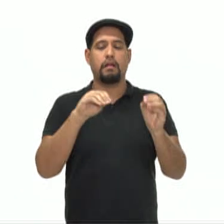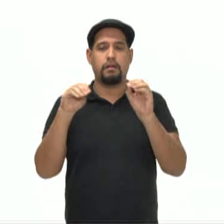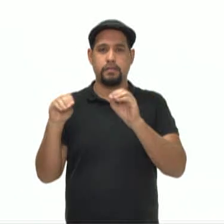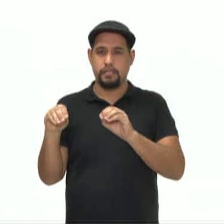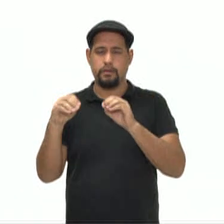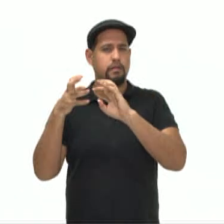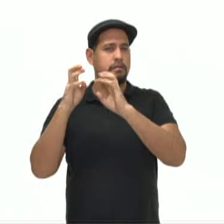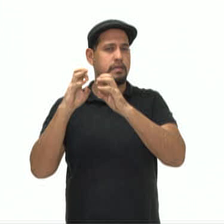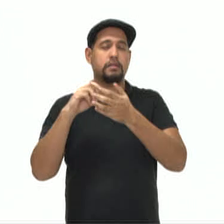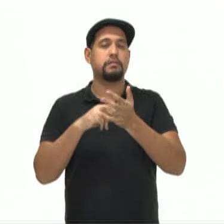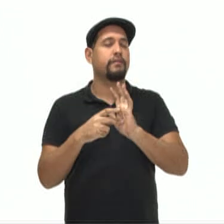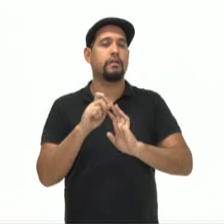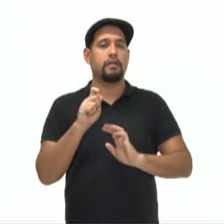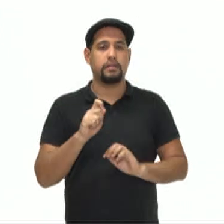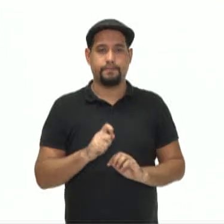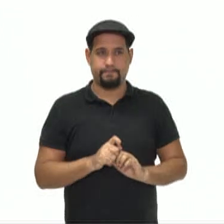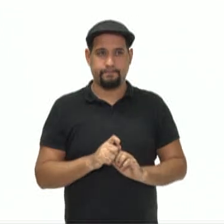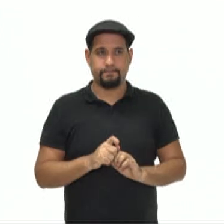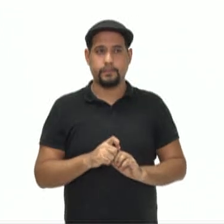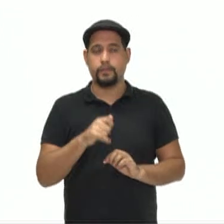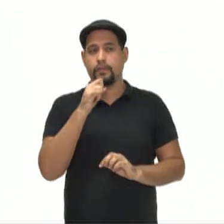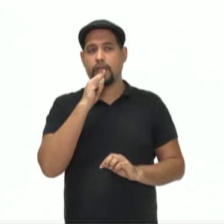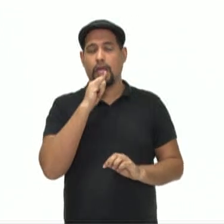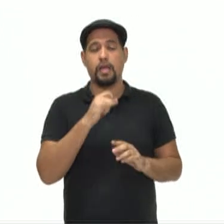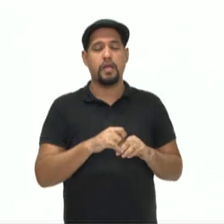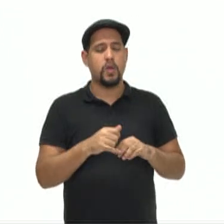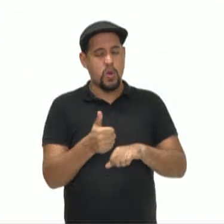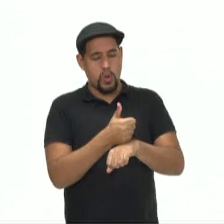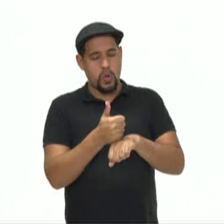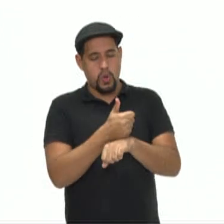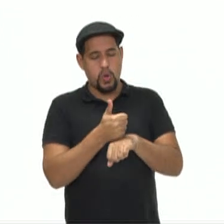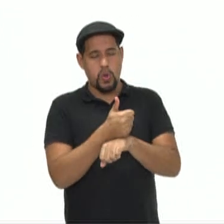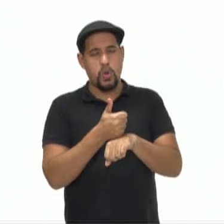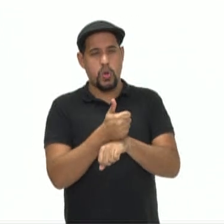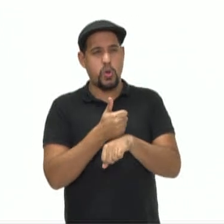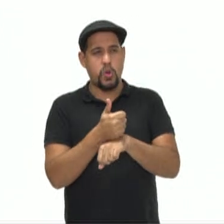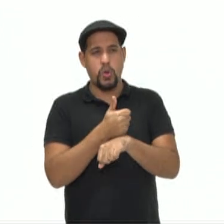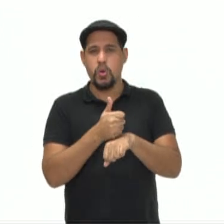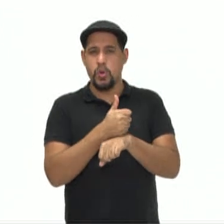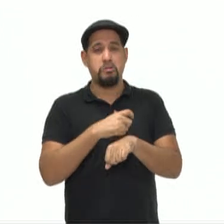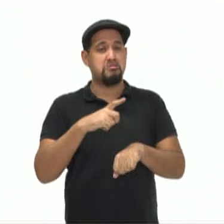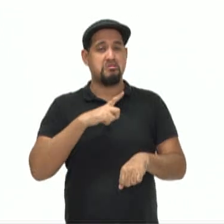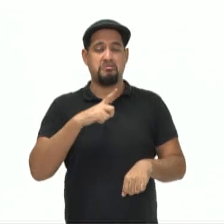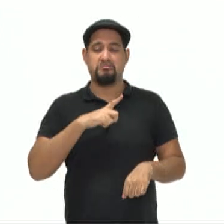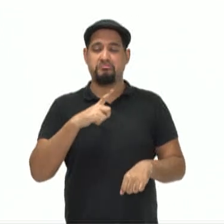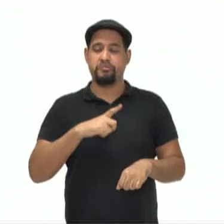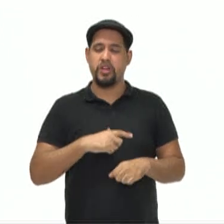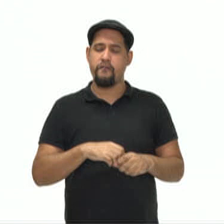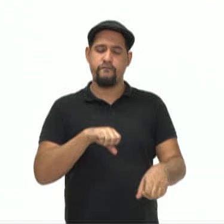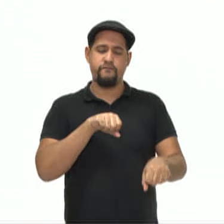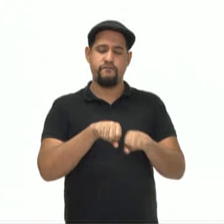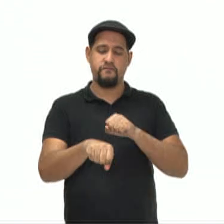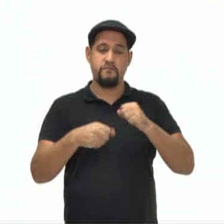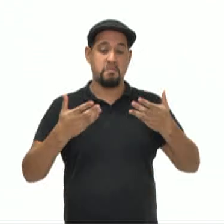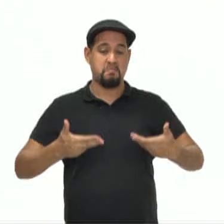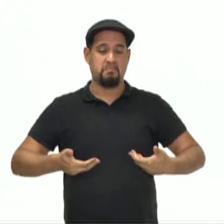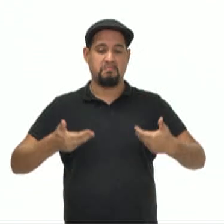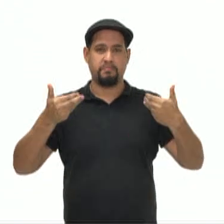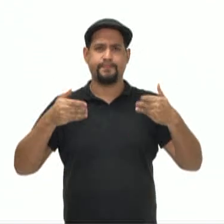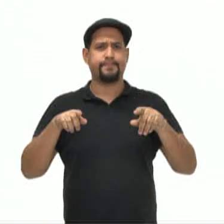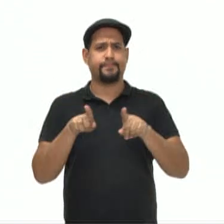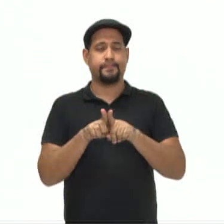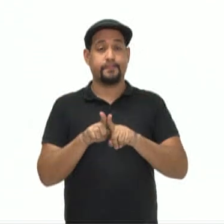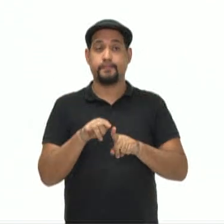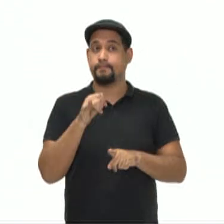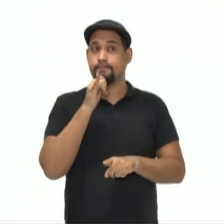cérebros caracteriza o fluxo migratório de profissionais com alta qualificação que deixam